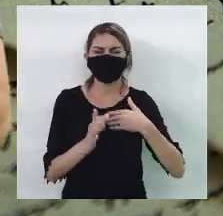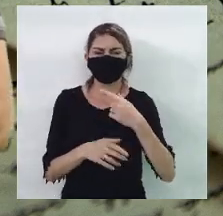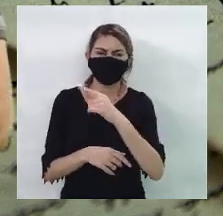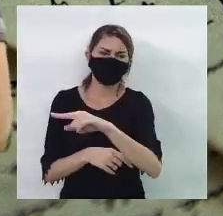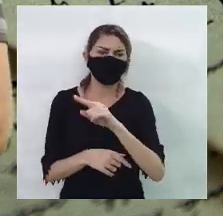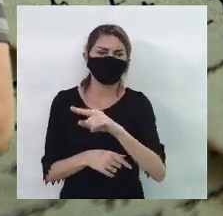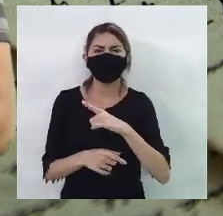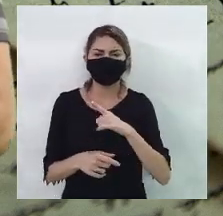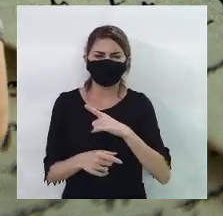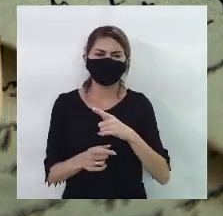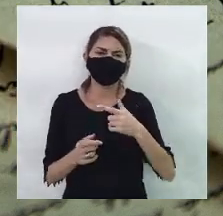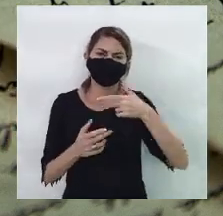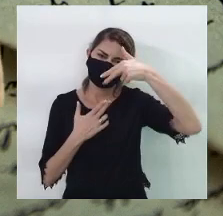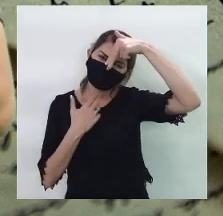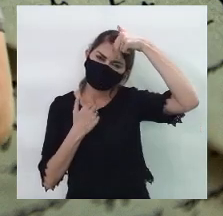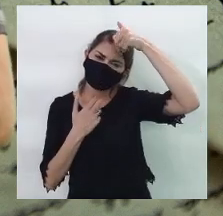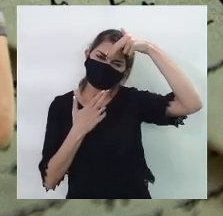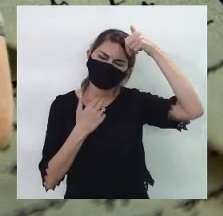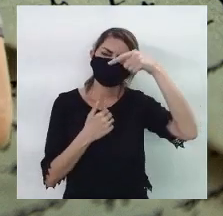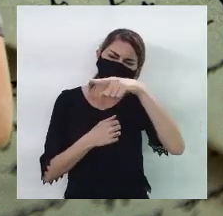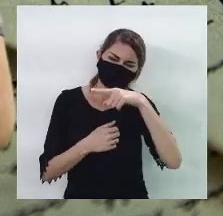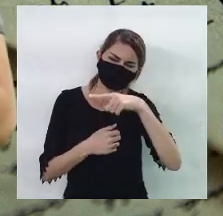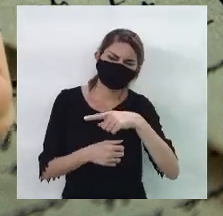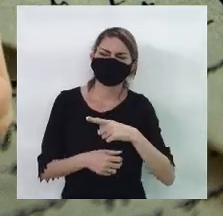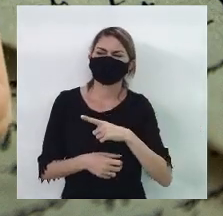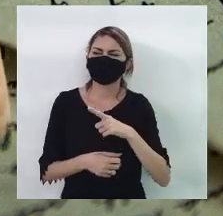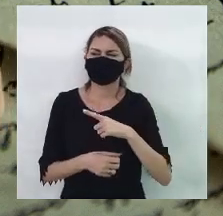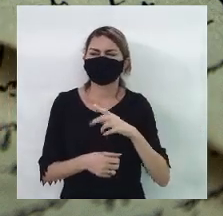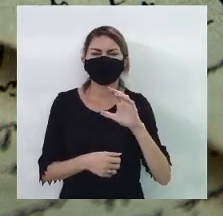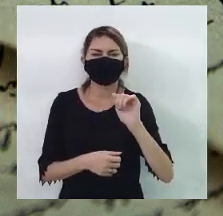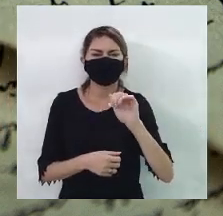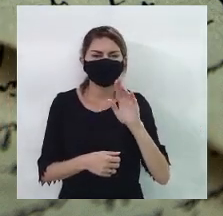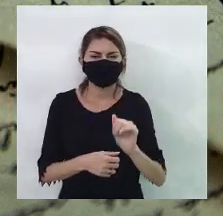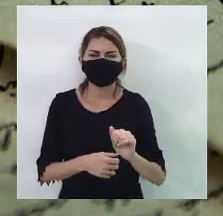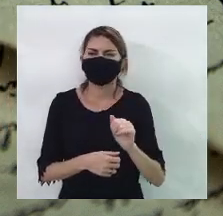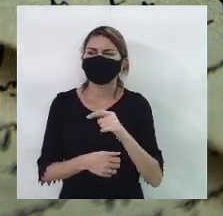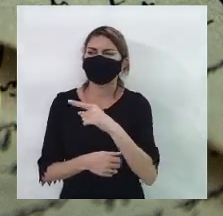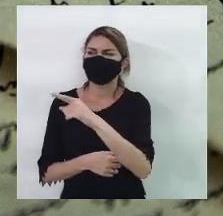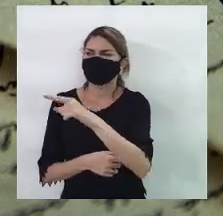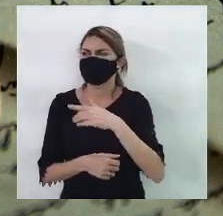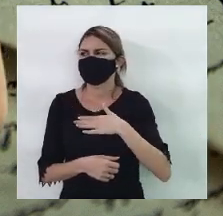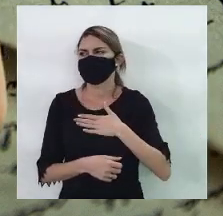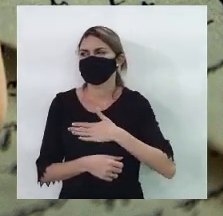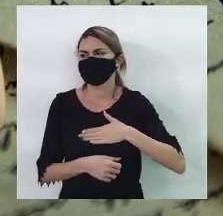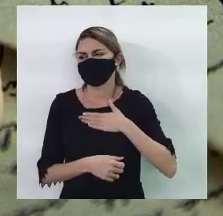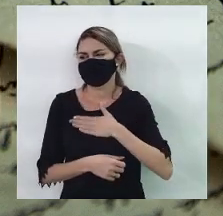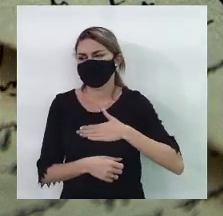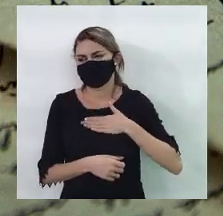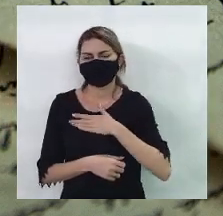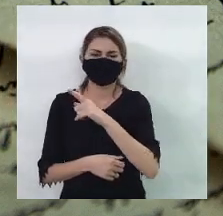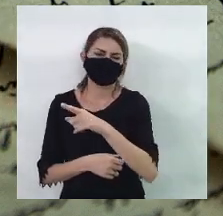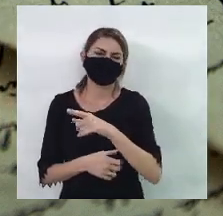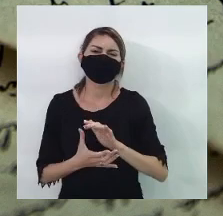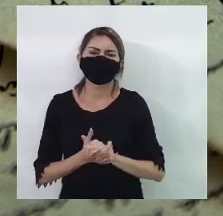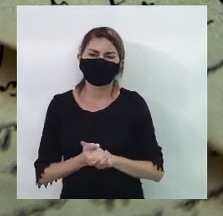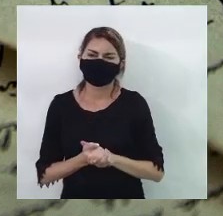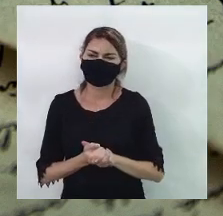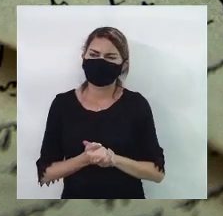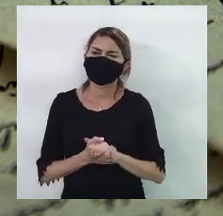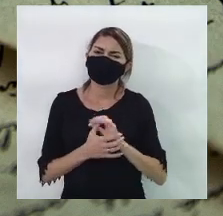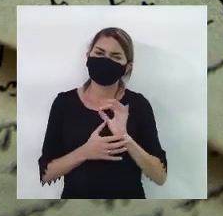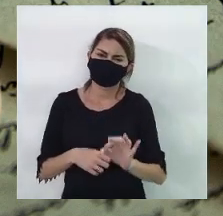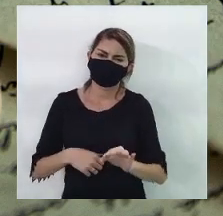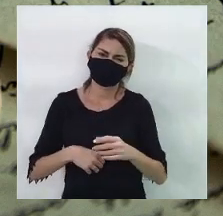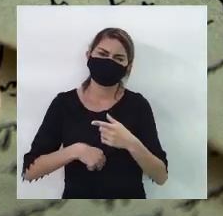ela teve uma cabrinha dessa daí, né? Uma cabra e ela gostava muito.